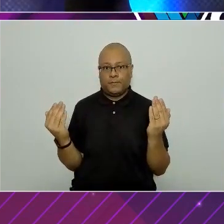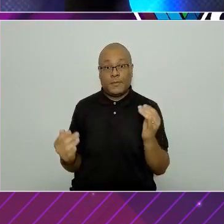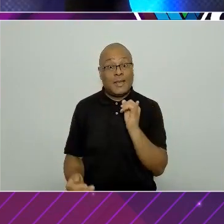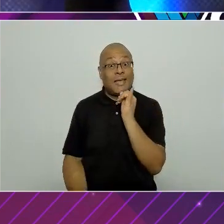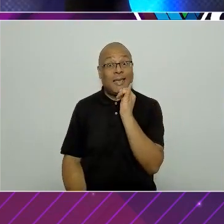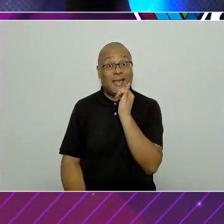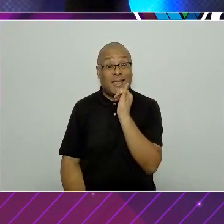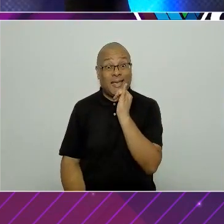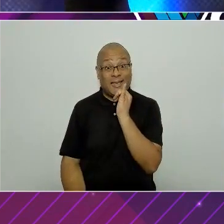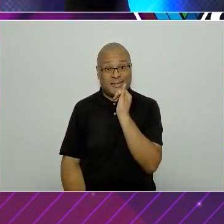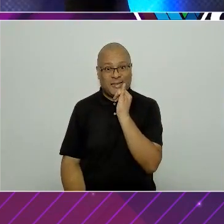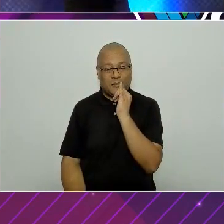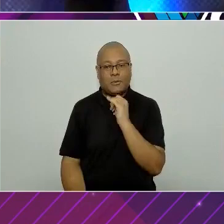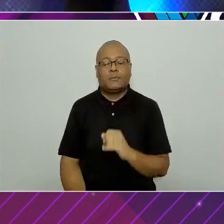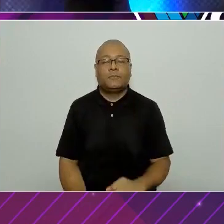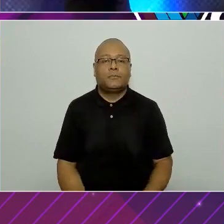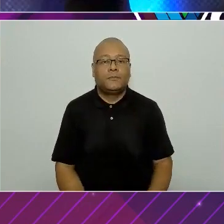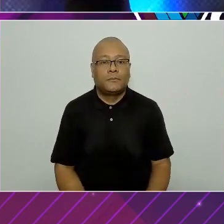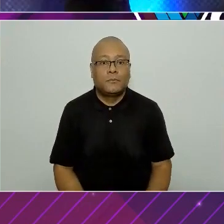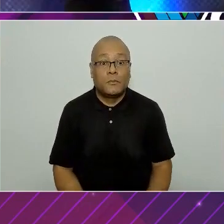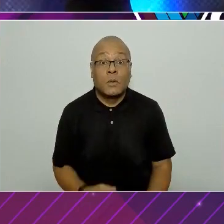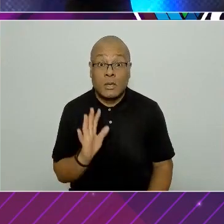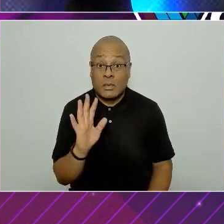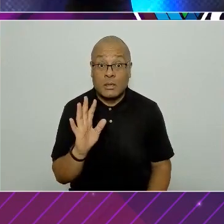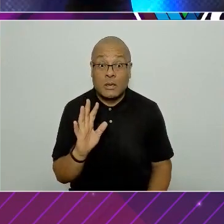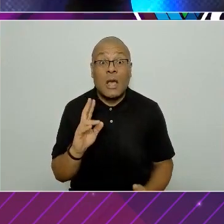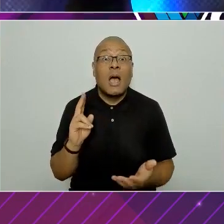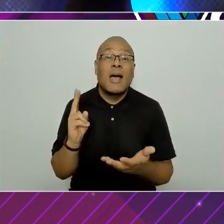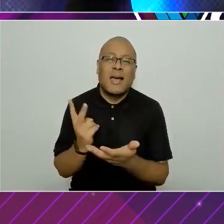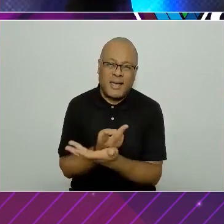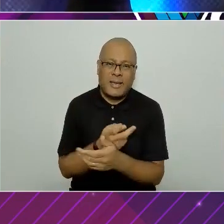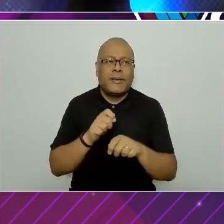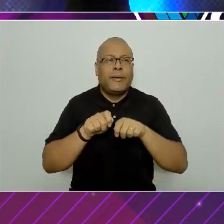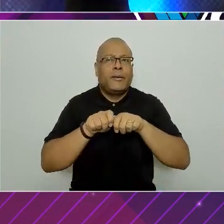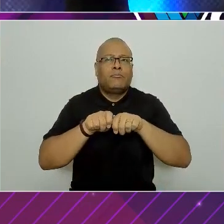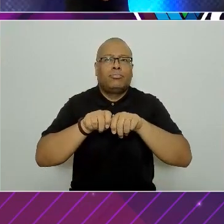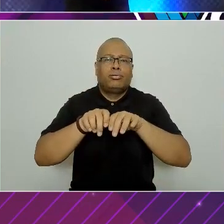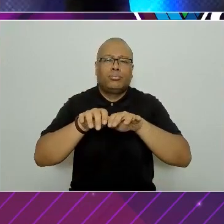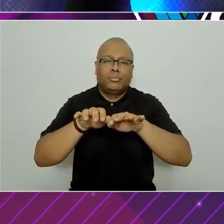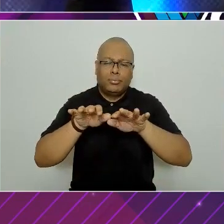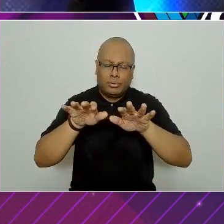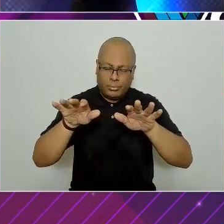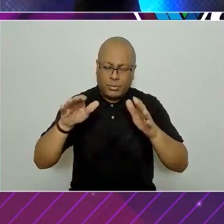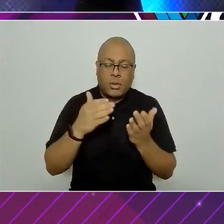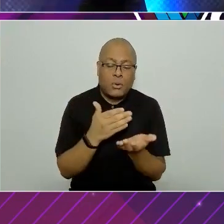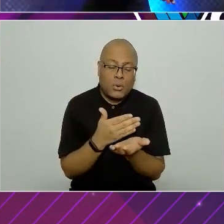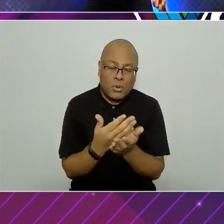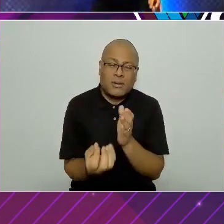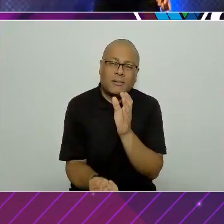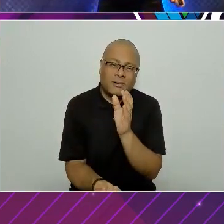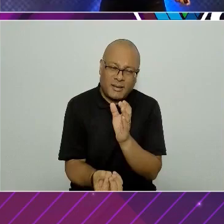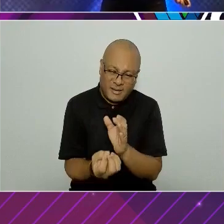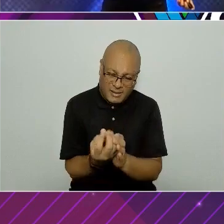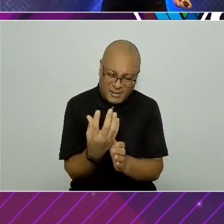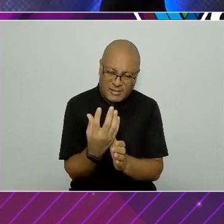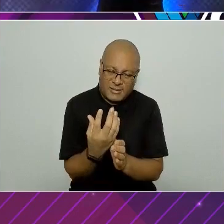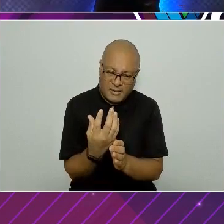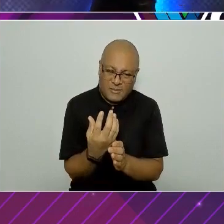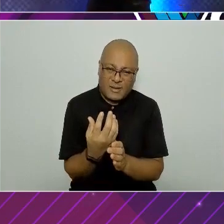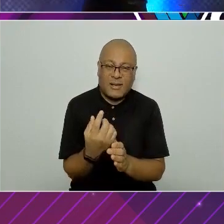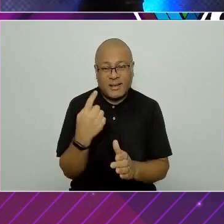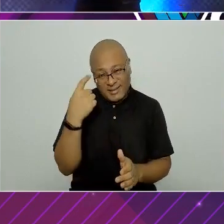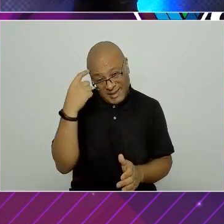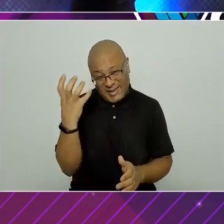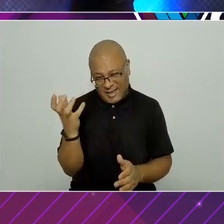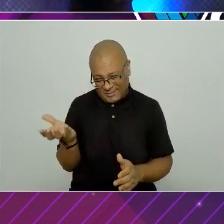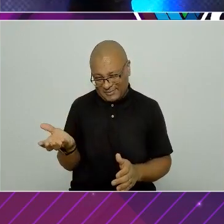para a gente notar alguns erros que começaram a ocorrer nos primeiros desenvolvimentos de rede neural.